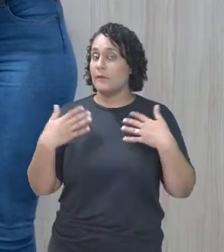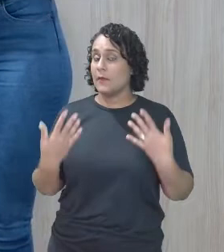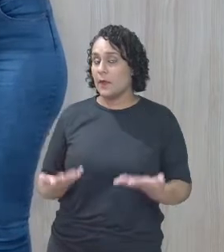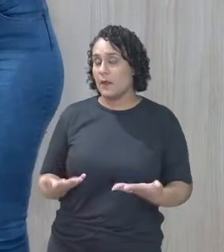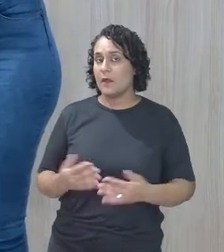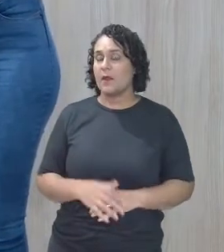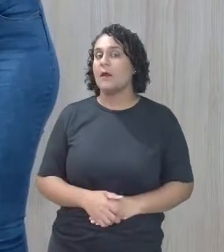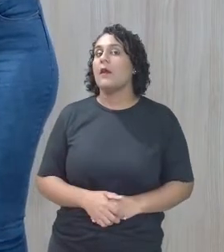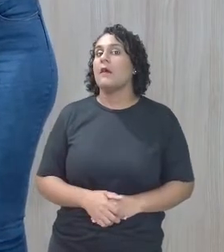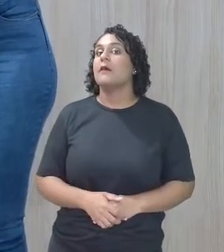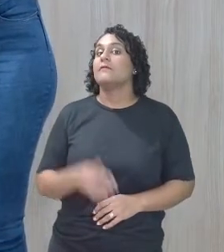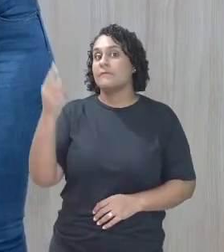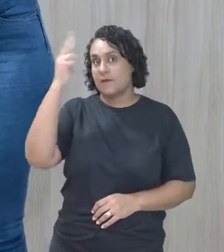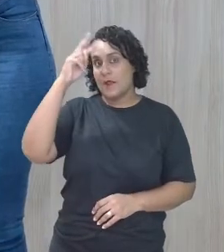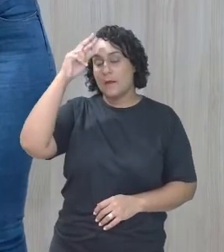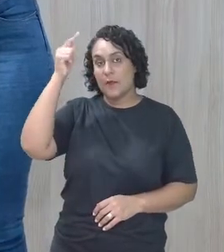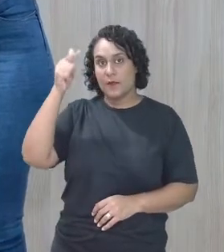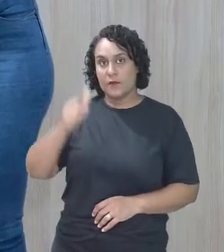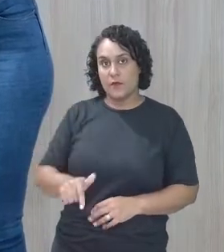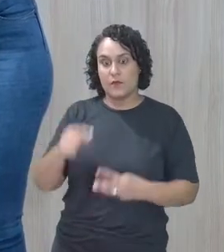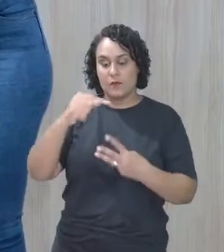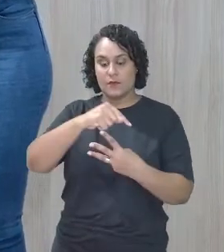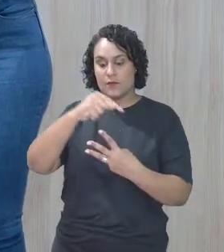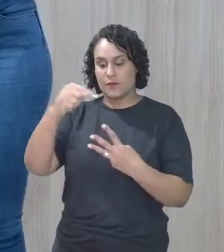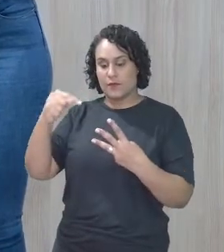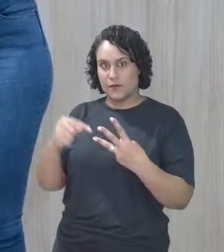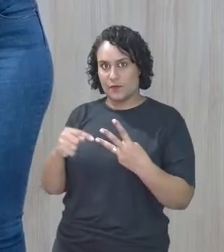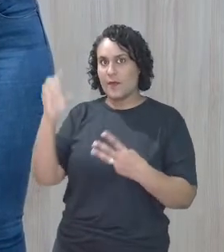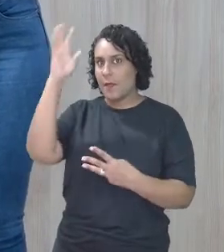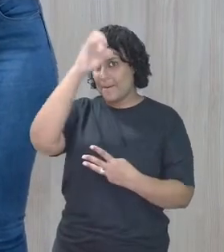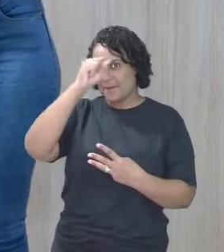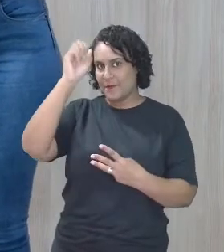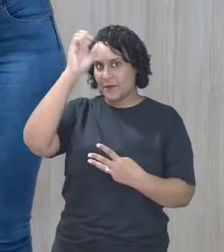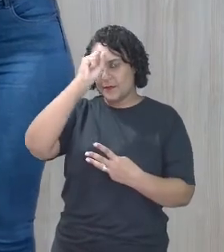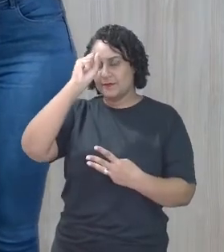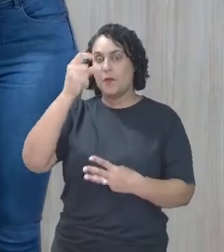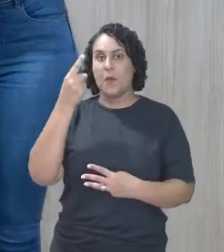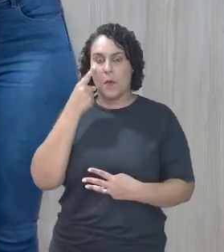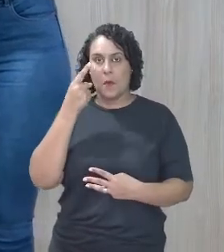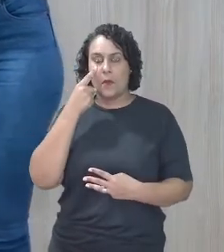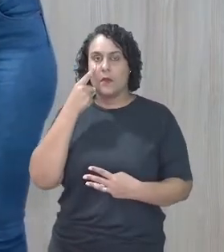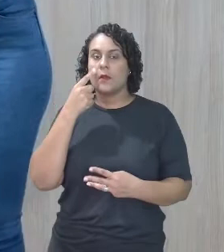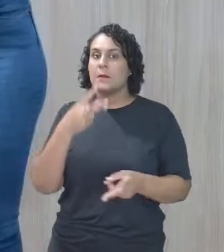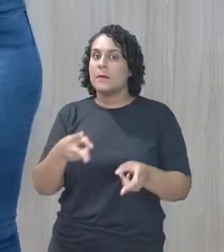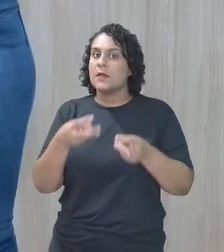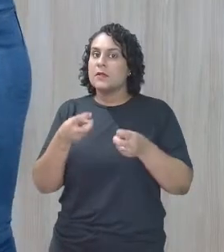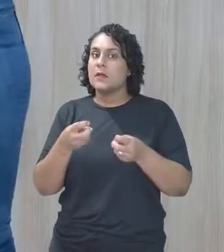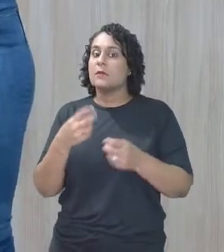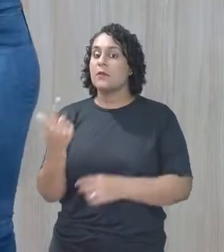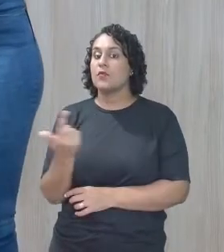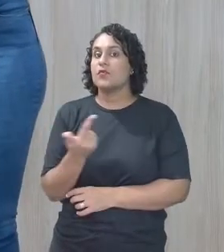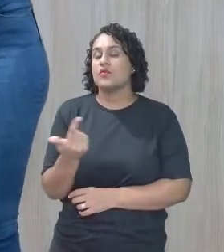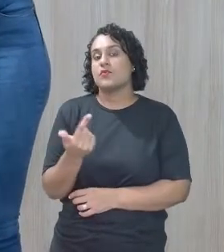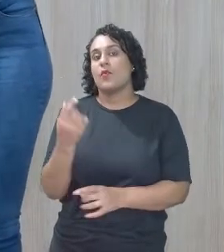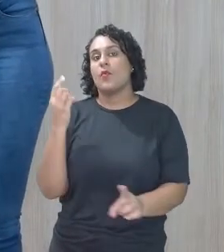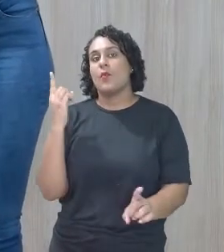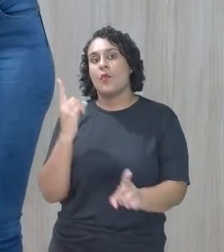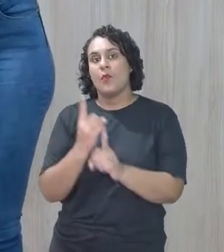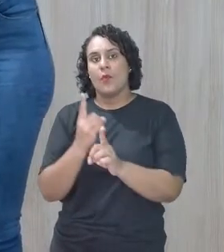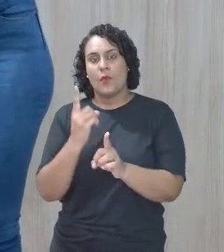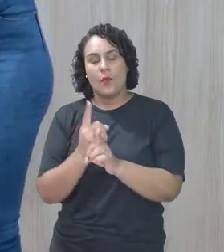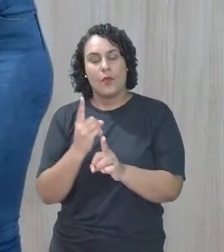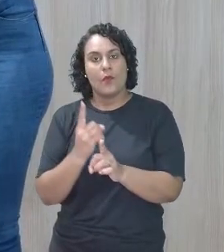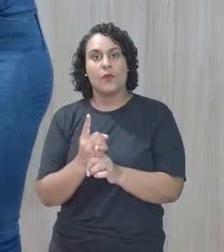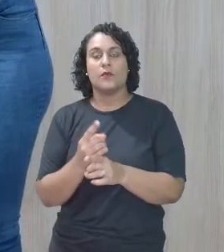Então, vamos relembrar a tríade da aprendizagem. Veja, percebam que nesse nosso segundo encontro, nesse